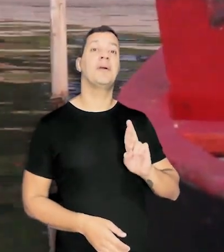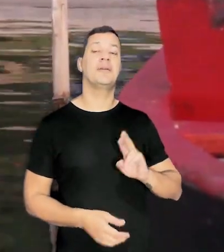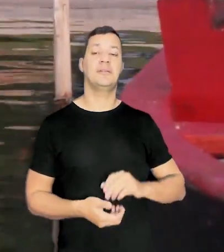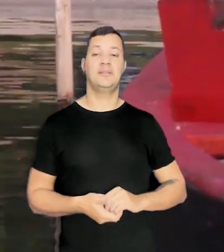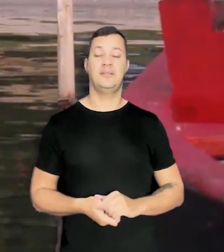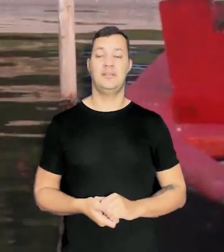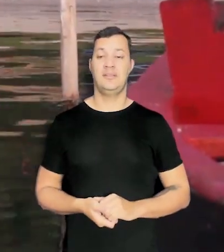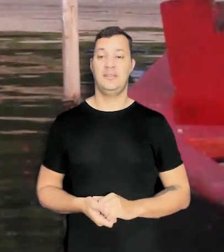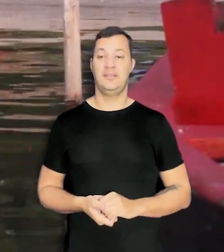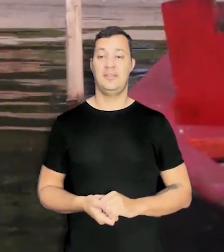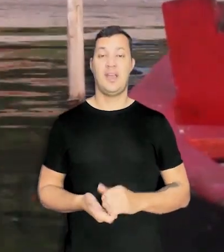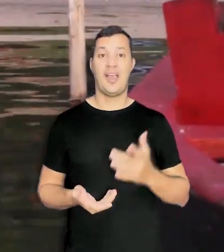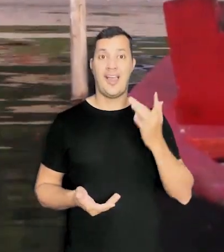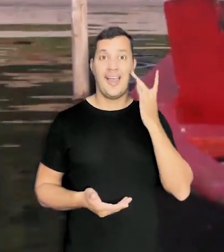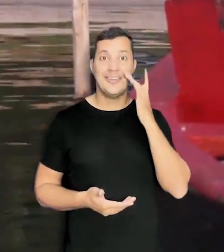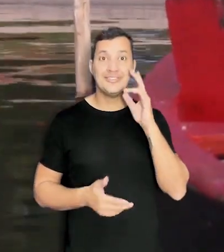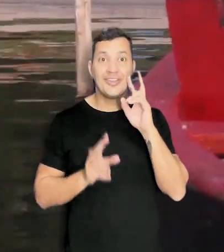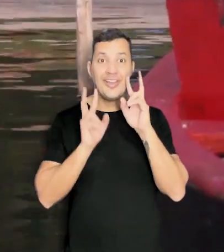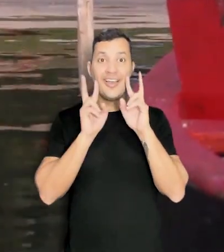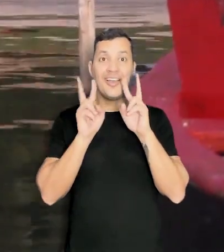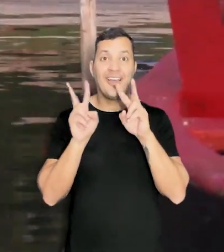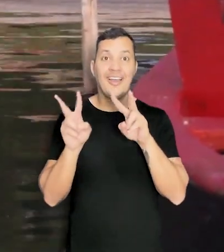Eu acho que eu tô vendo,